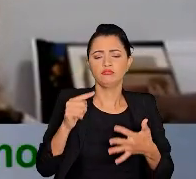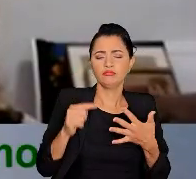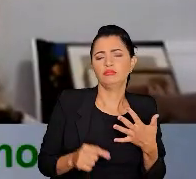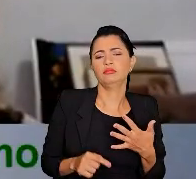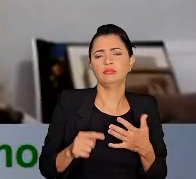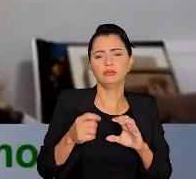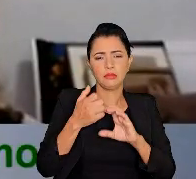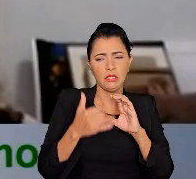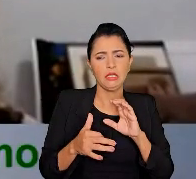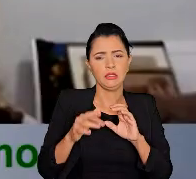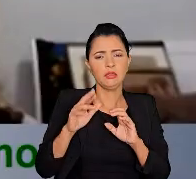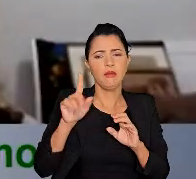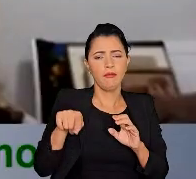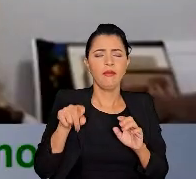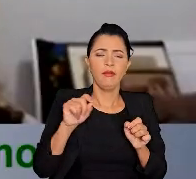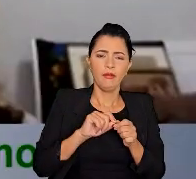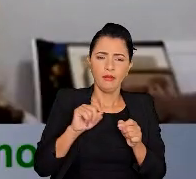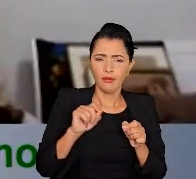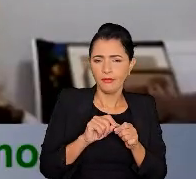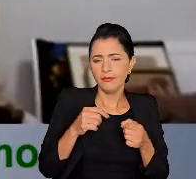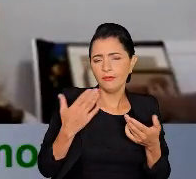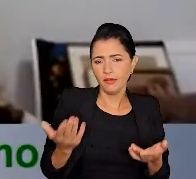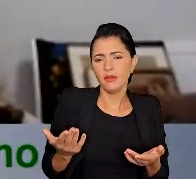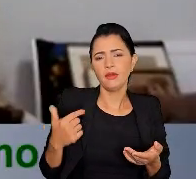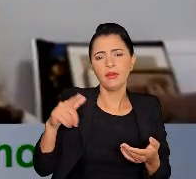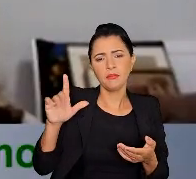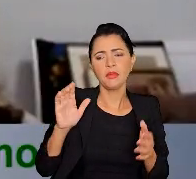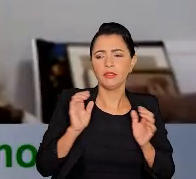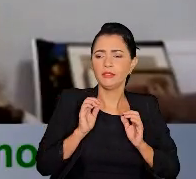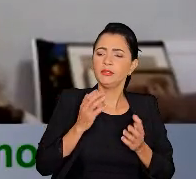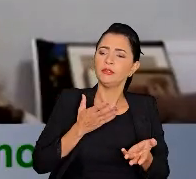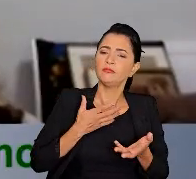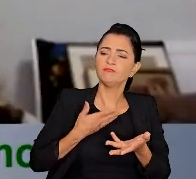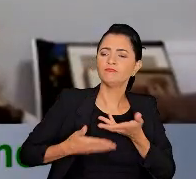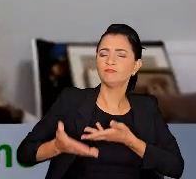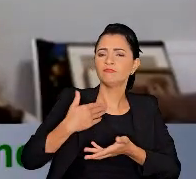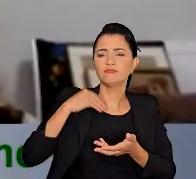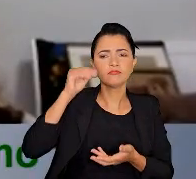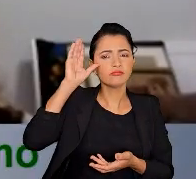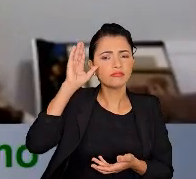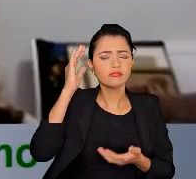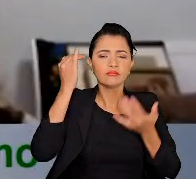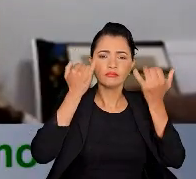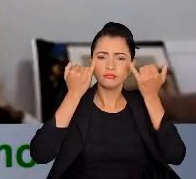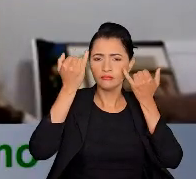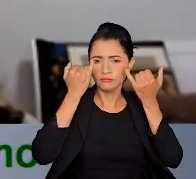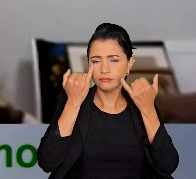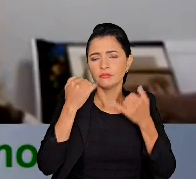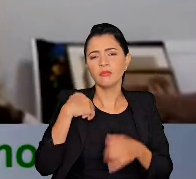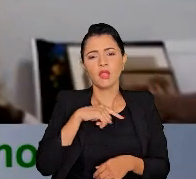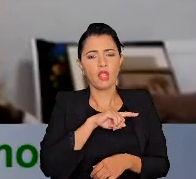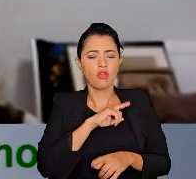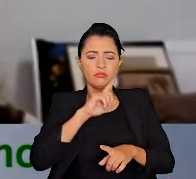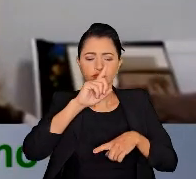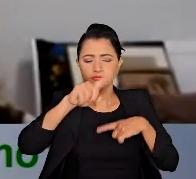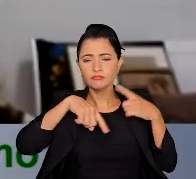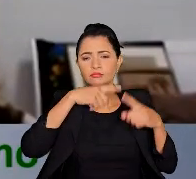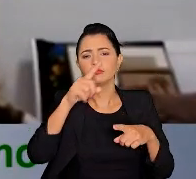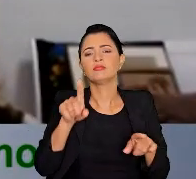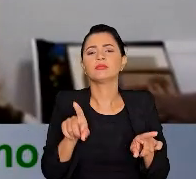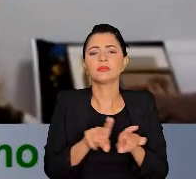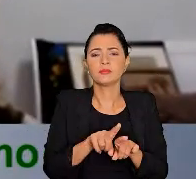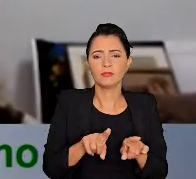fazem realmente mais rico o nosso conhecimento, para a nossa evolução, porque nós